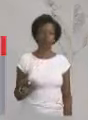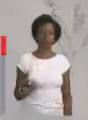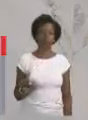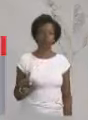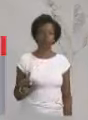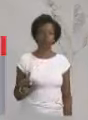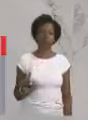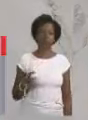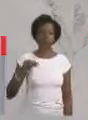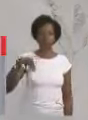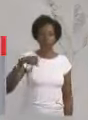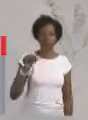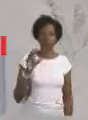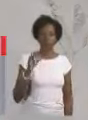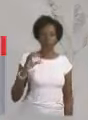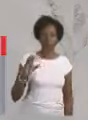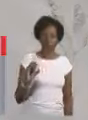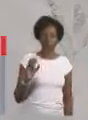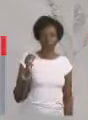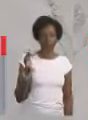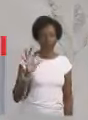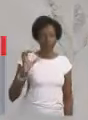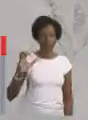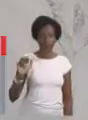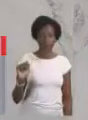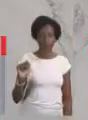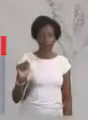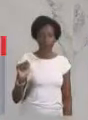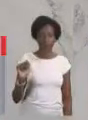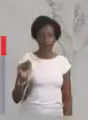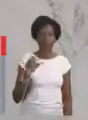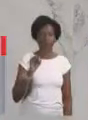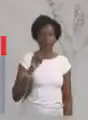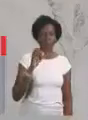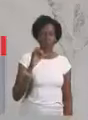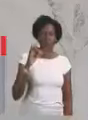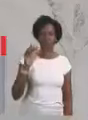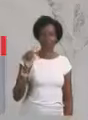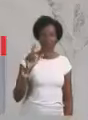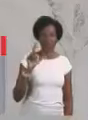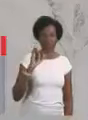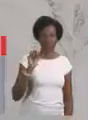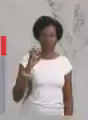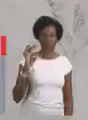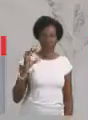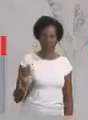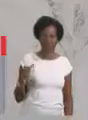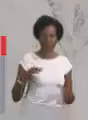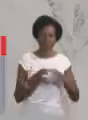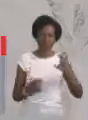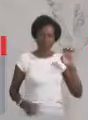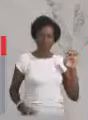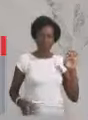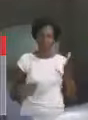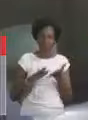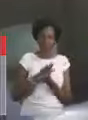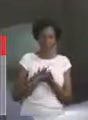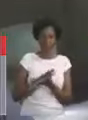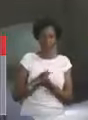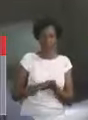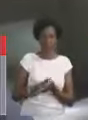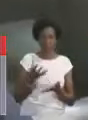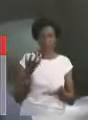o Márcio França Governador Márcio França não é socialista na esquerda não é comunista antes fosse